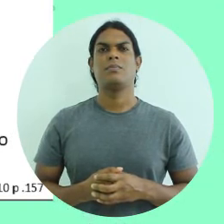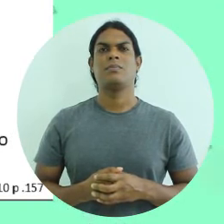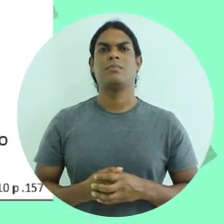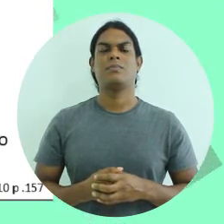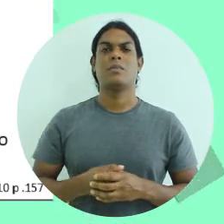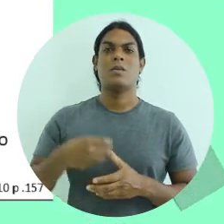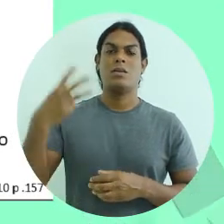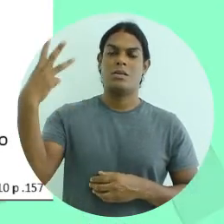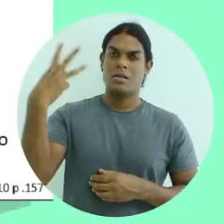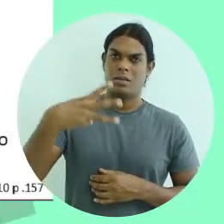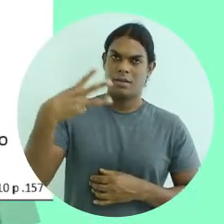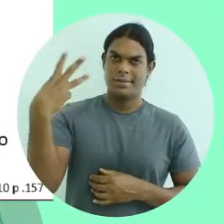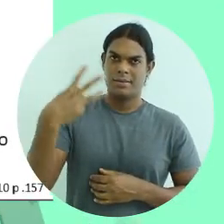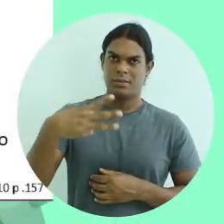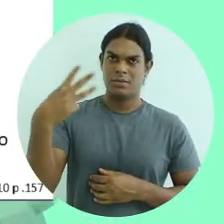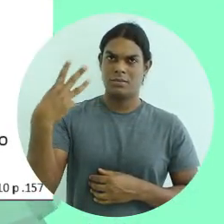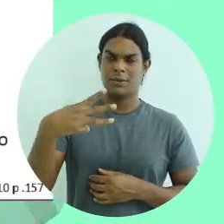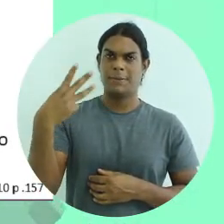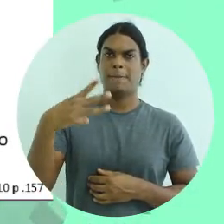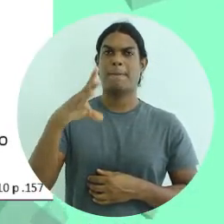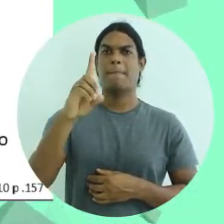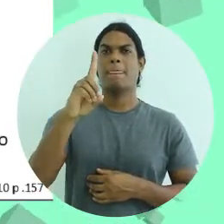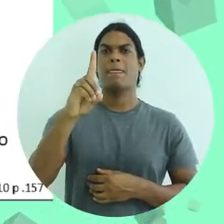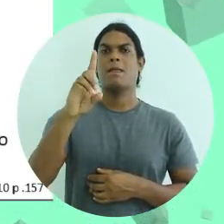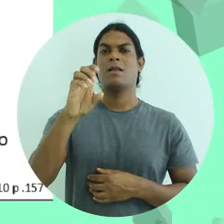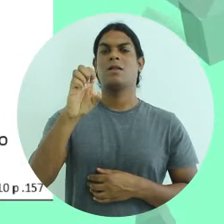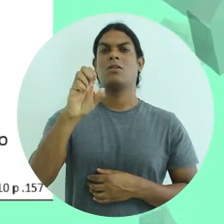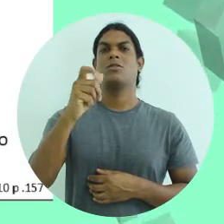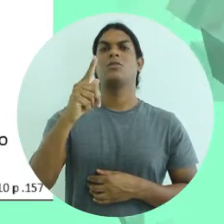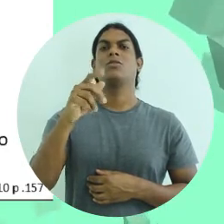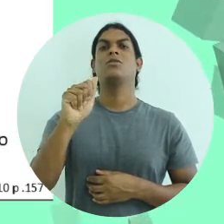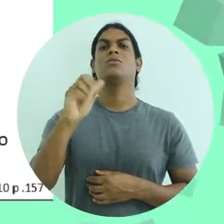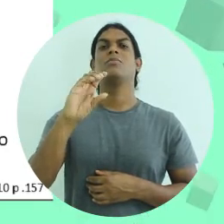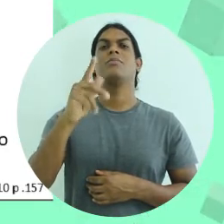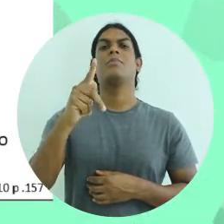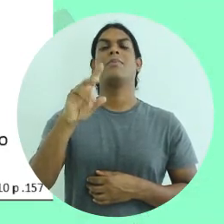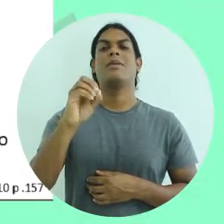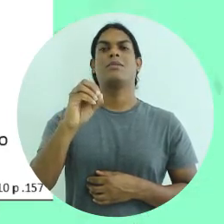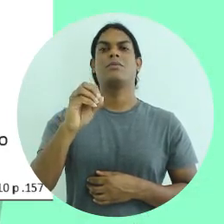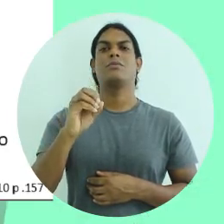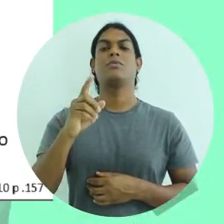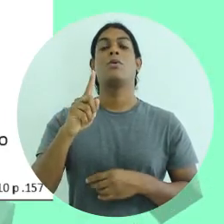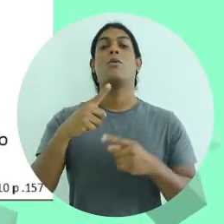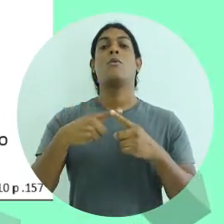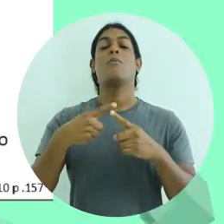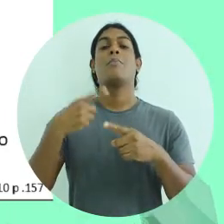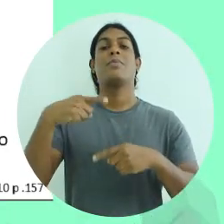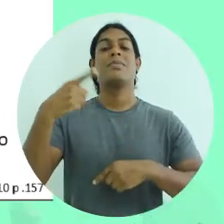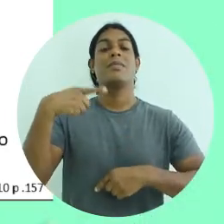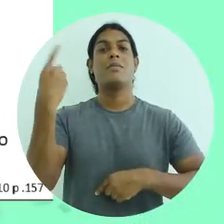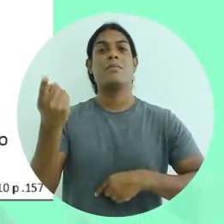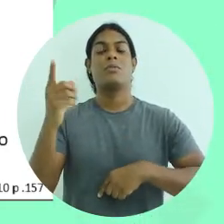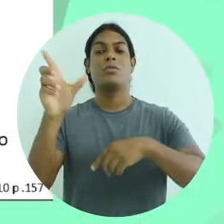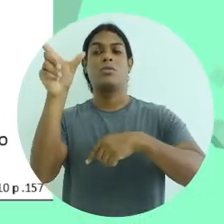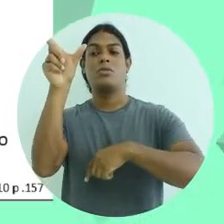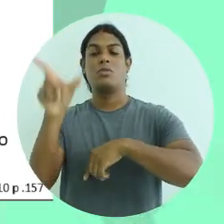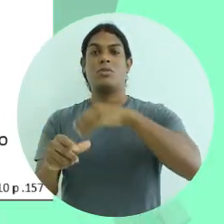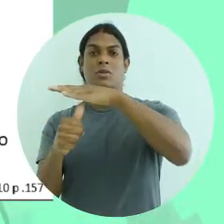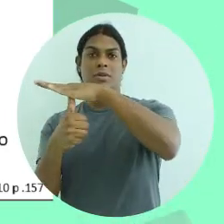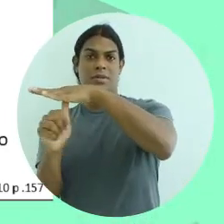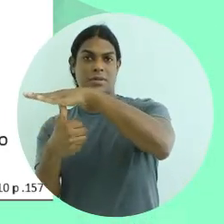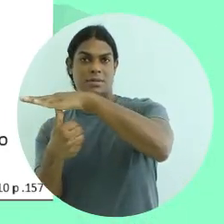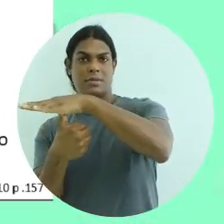O terceiro passo agora é o despacho aduaneiro de exportação. Então, depois que foi definido tudo isso, o exportador vai